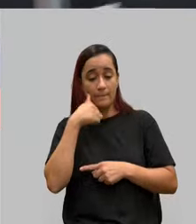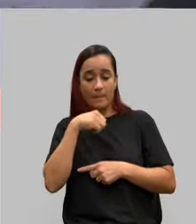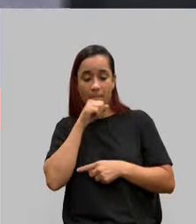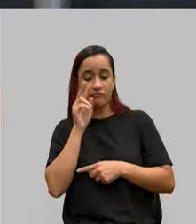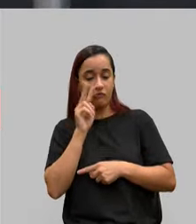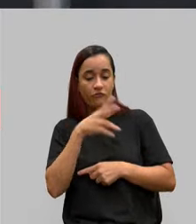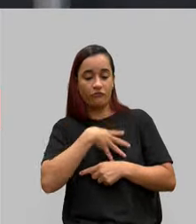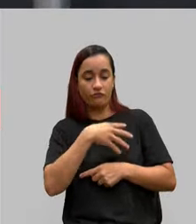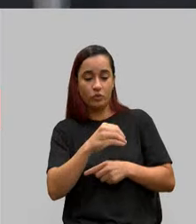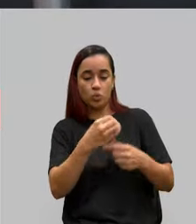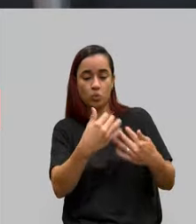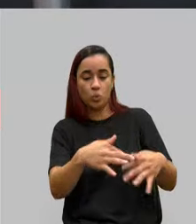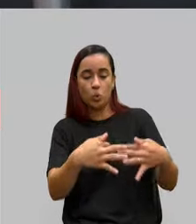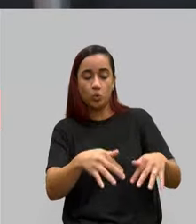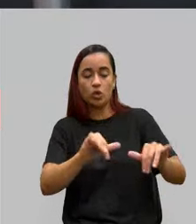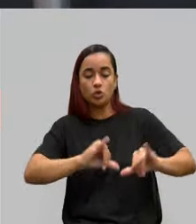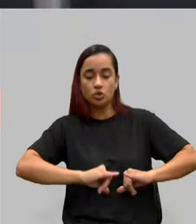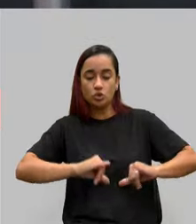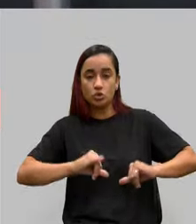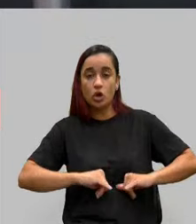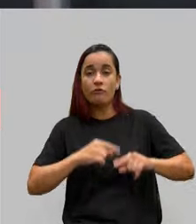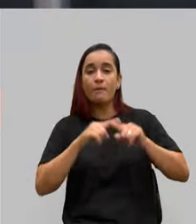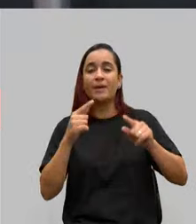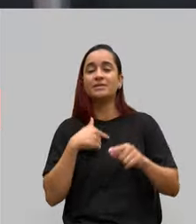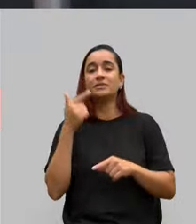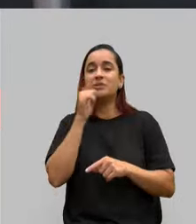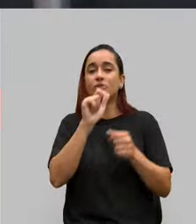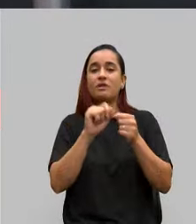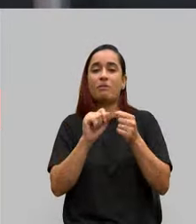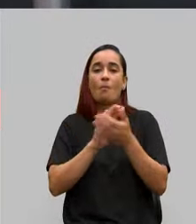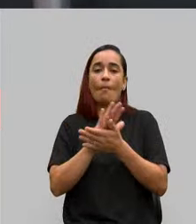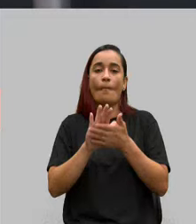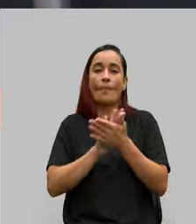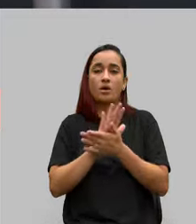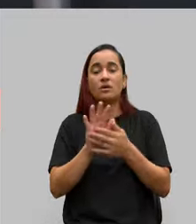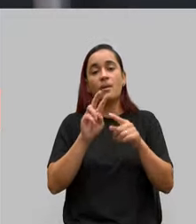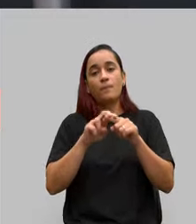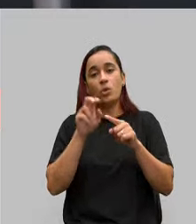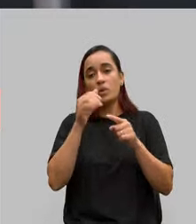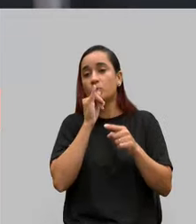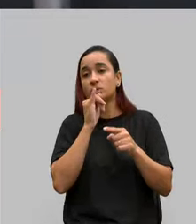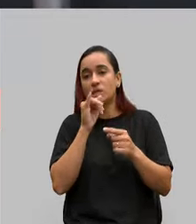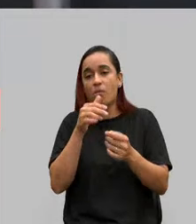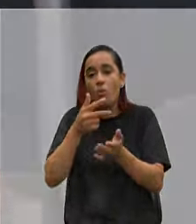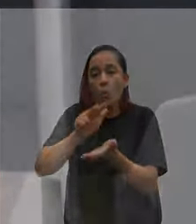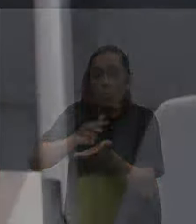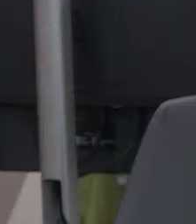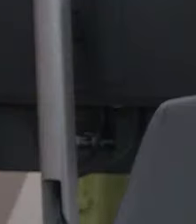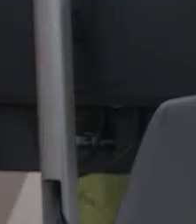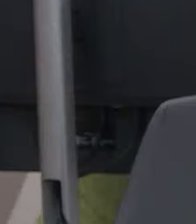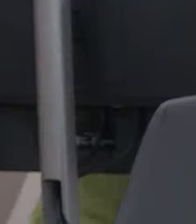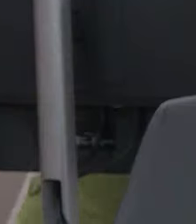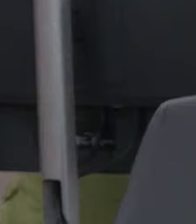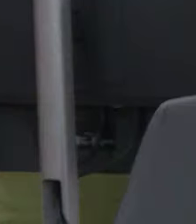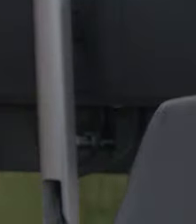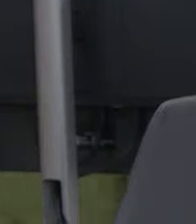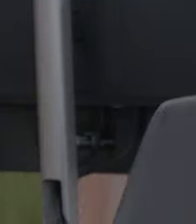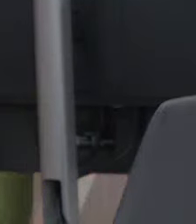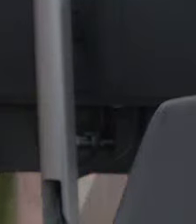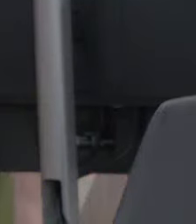pouco se pode fazer se não assistir atônito uma crise epilética que por métodos tradicionais não se